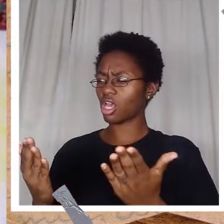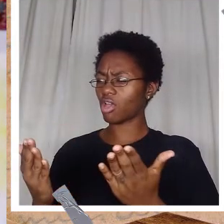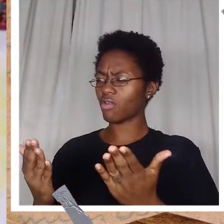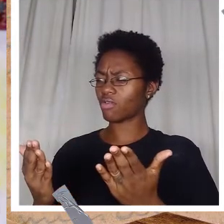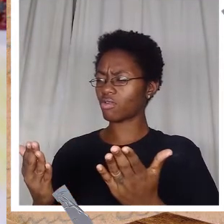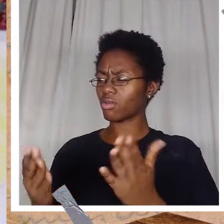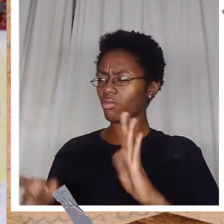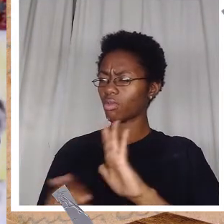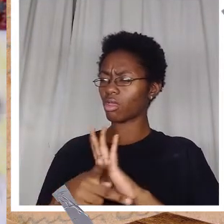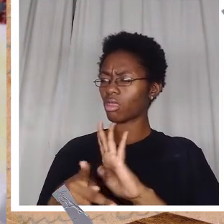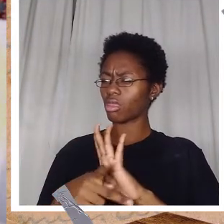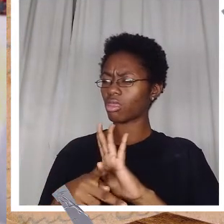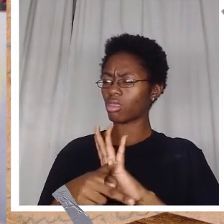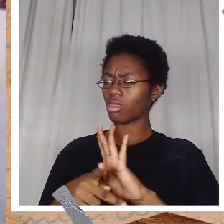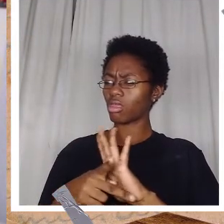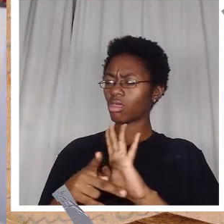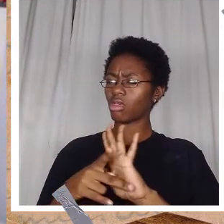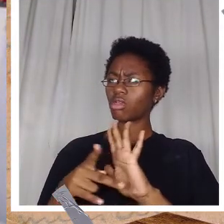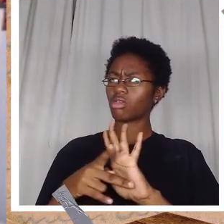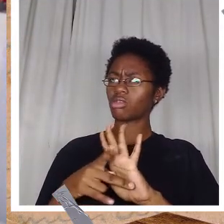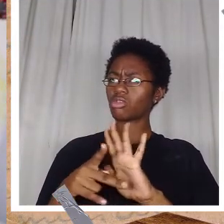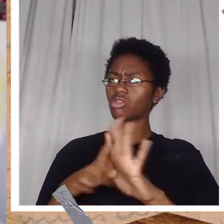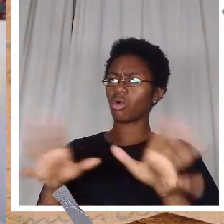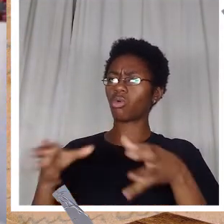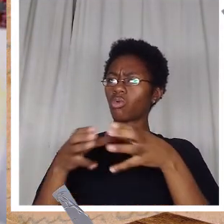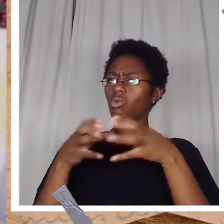Cultural Palmares, que,